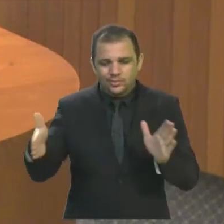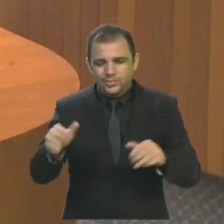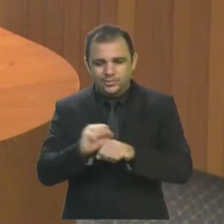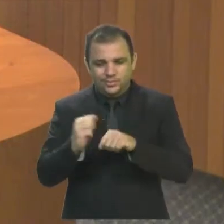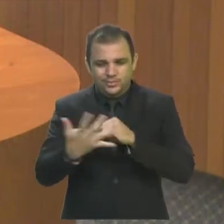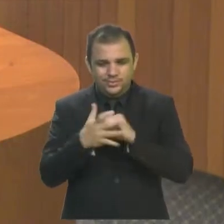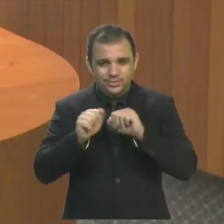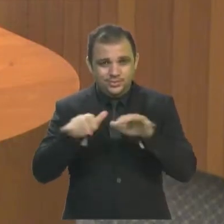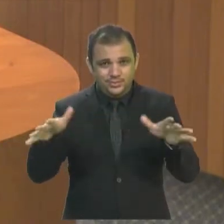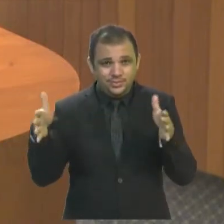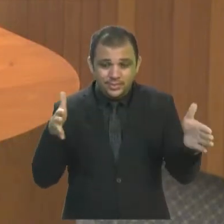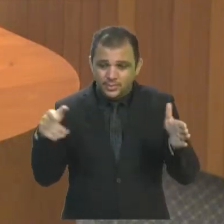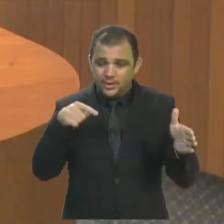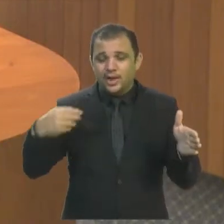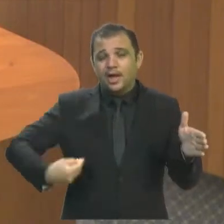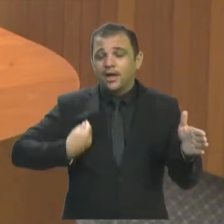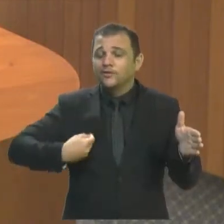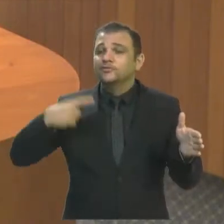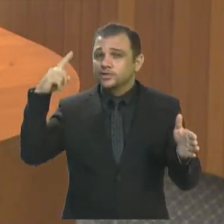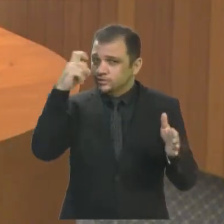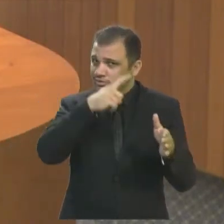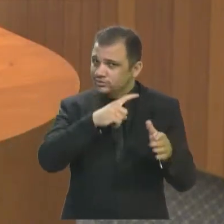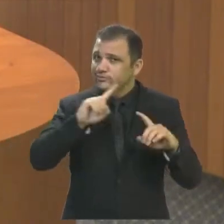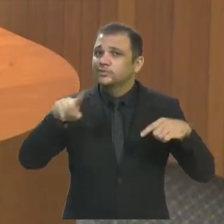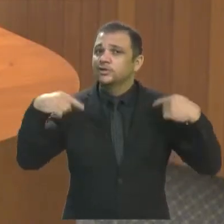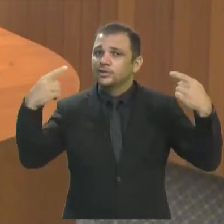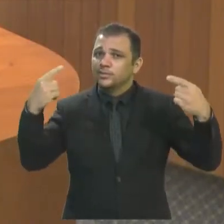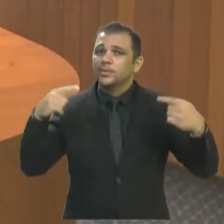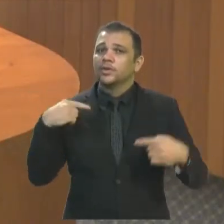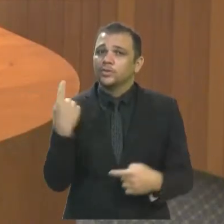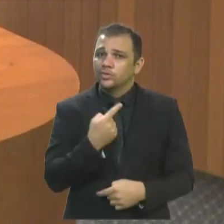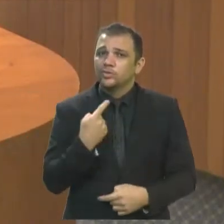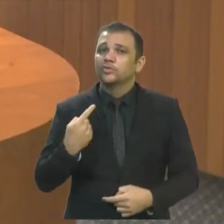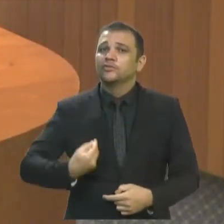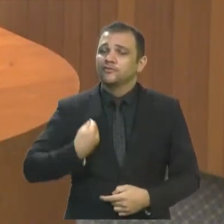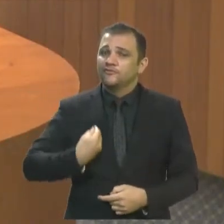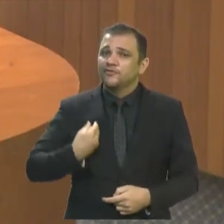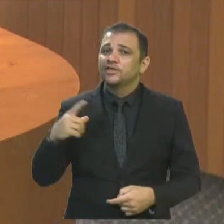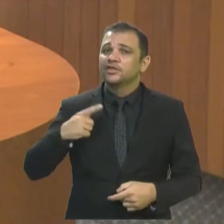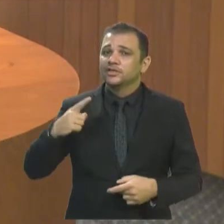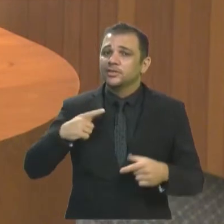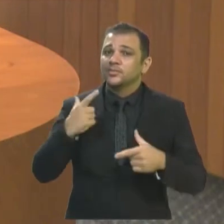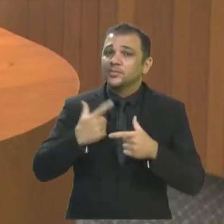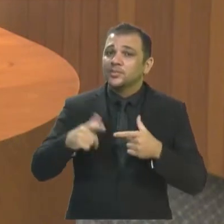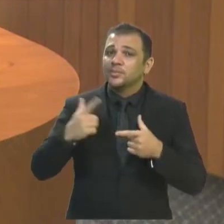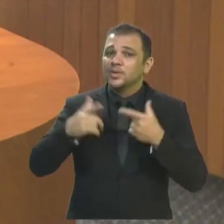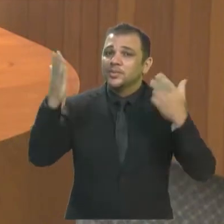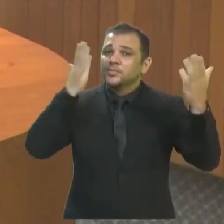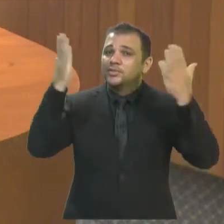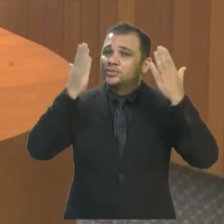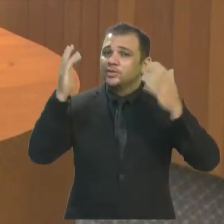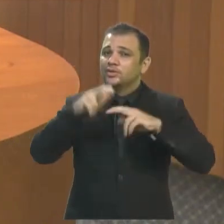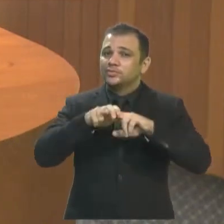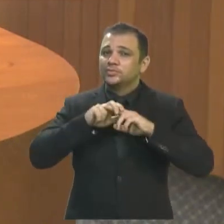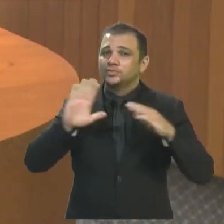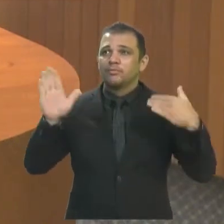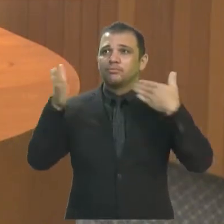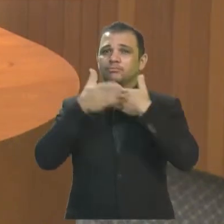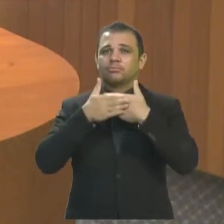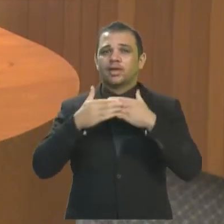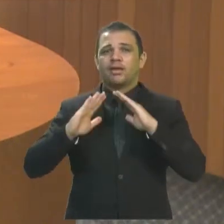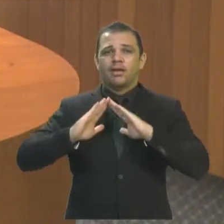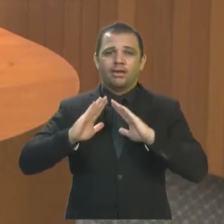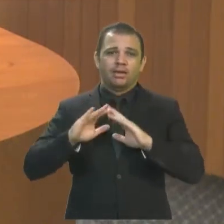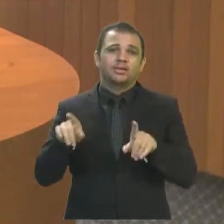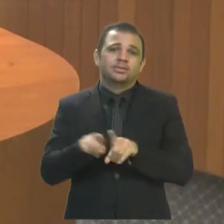as sequelas psicológicas do isolamento, além do que a gente estava acostumado a viver. Nós temos convivido com uma